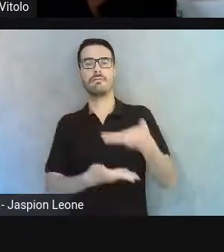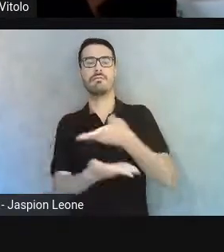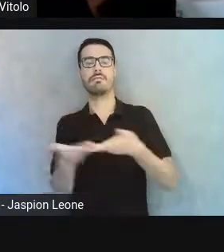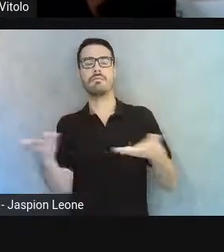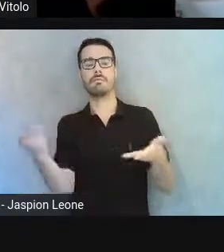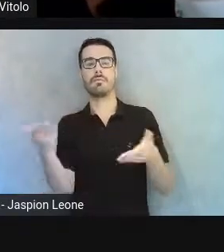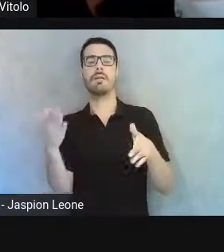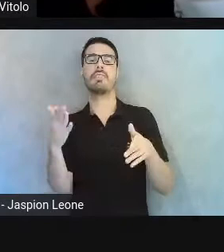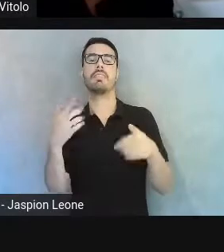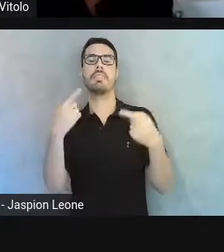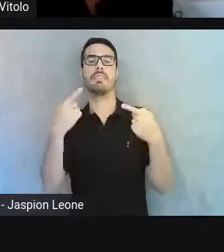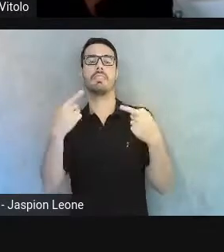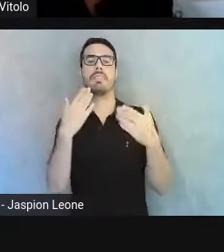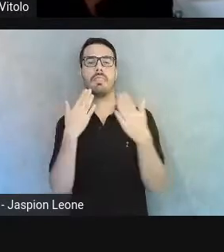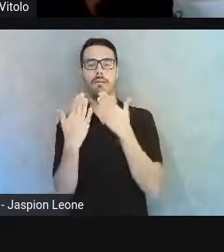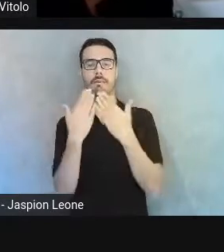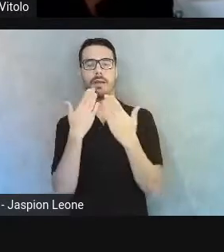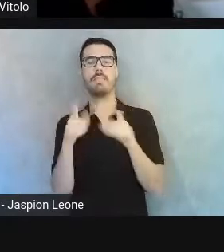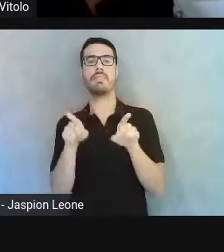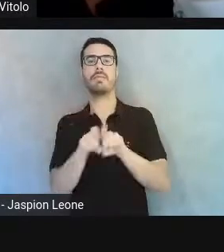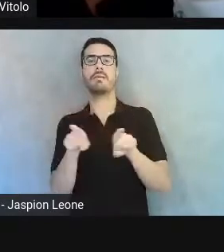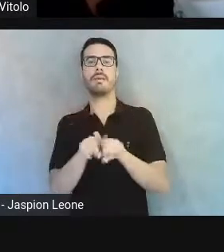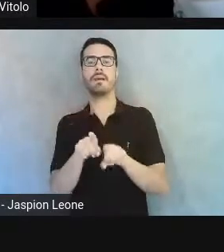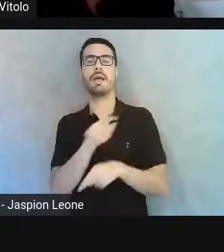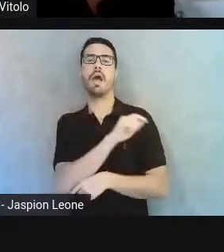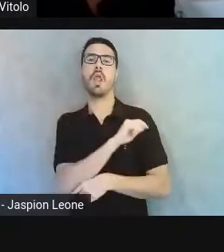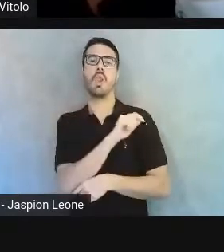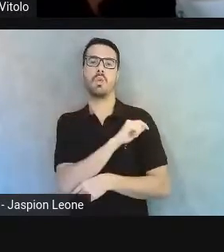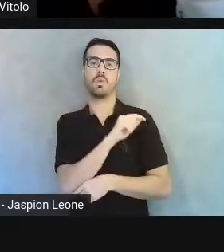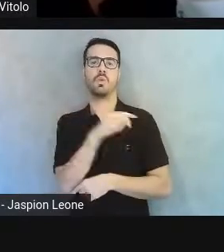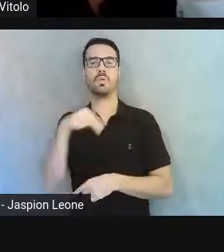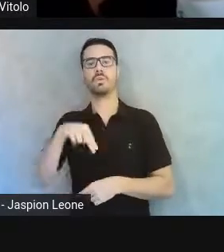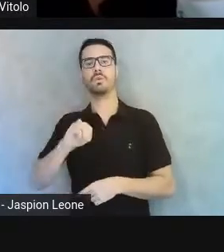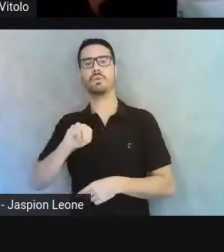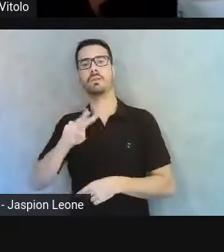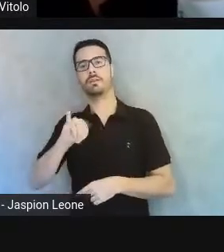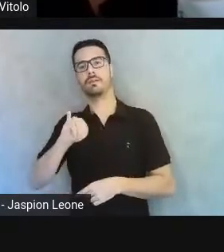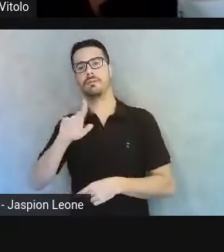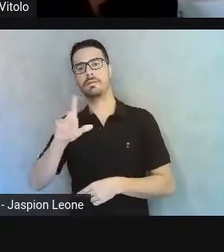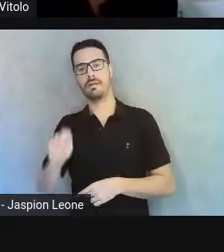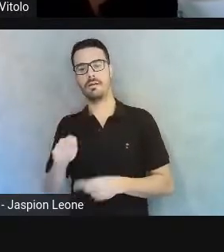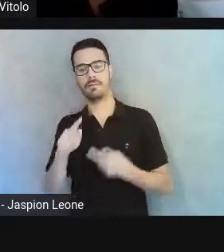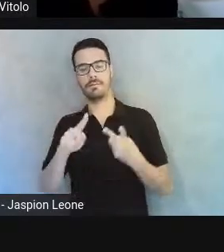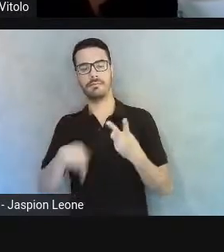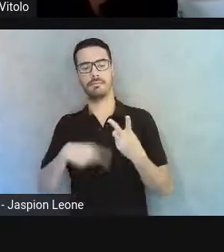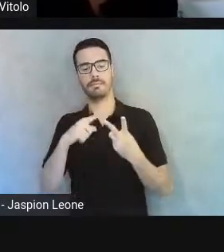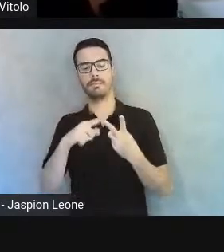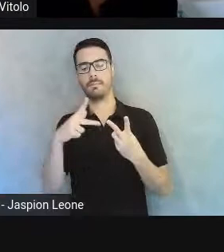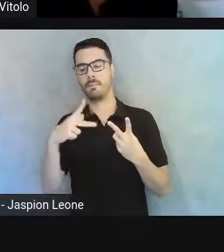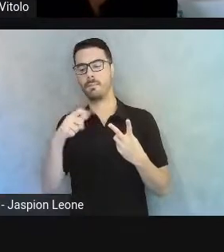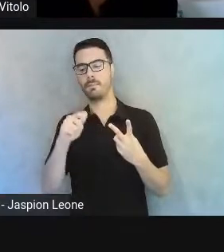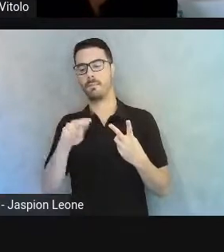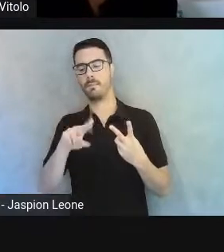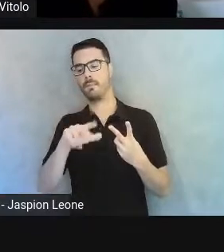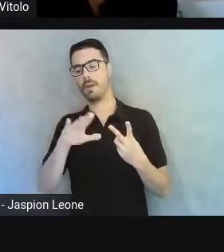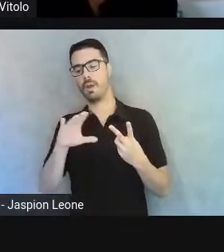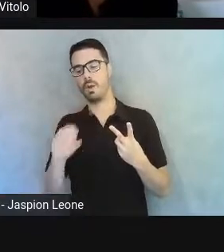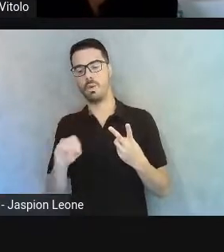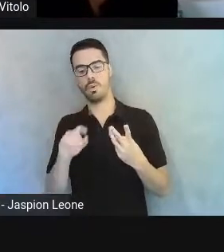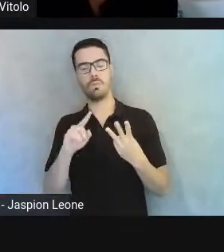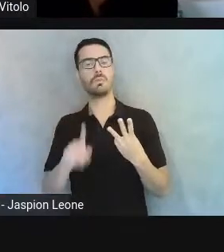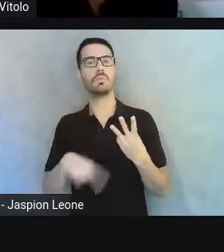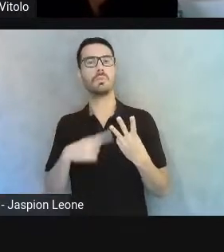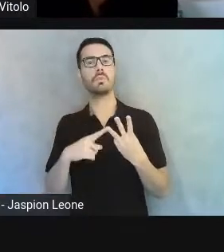também pelos alunos egressos, a Nívia, o Paulo e a Rose, todos 3 mestres em